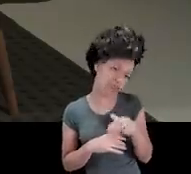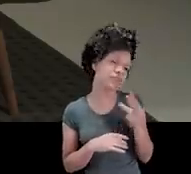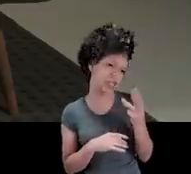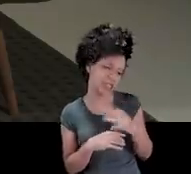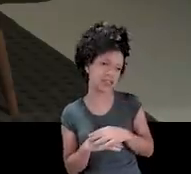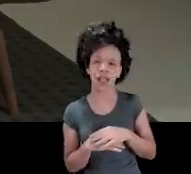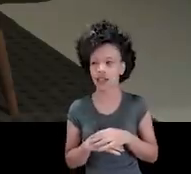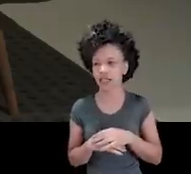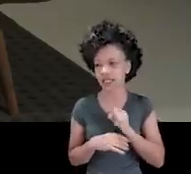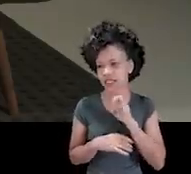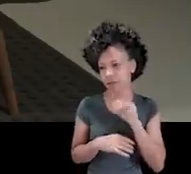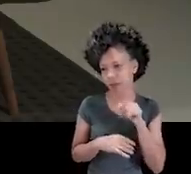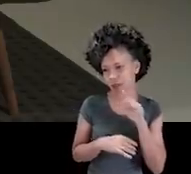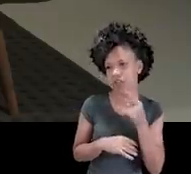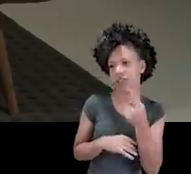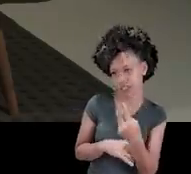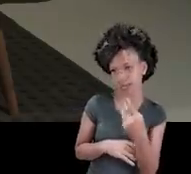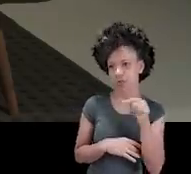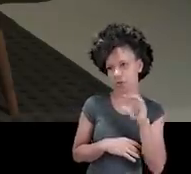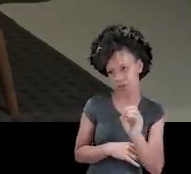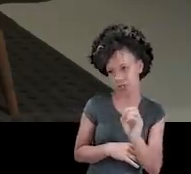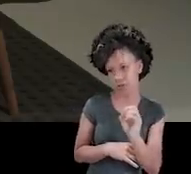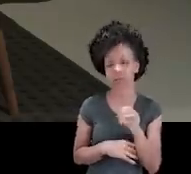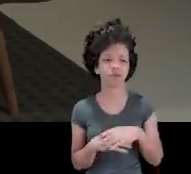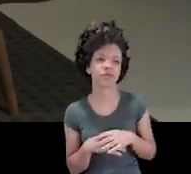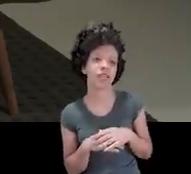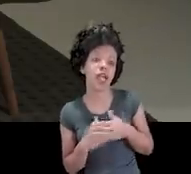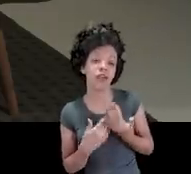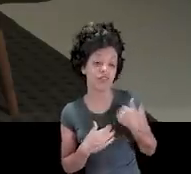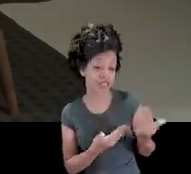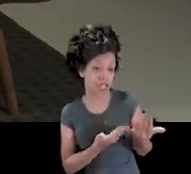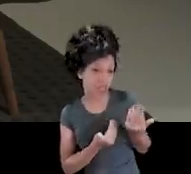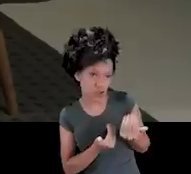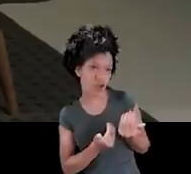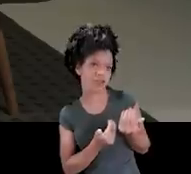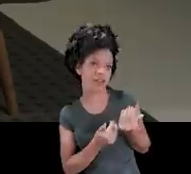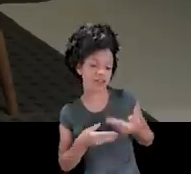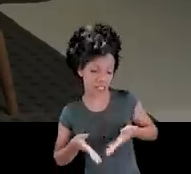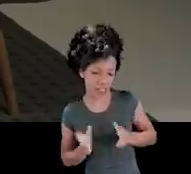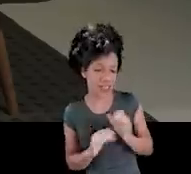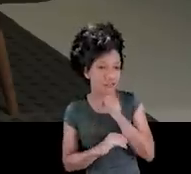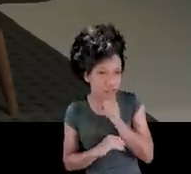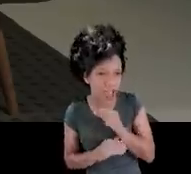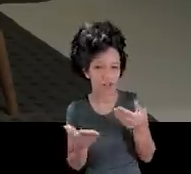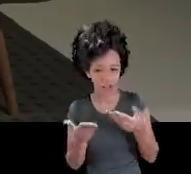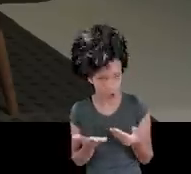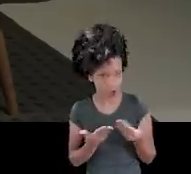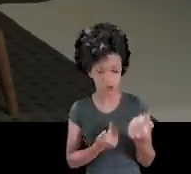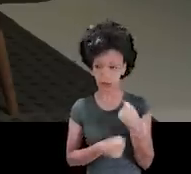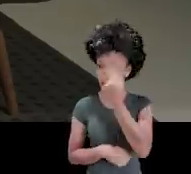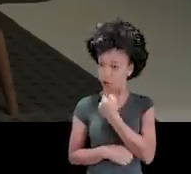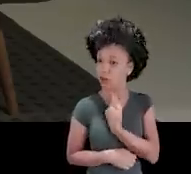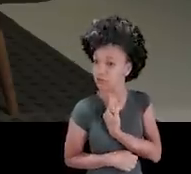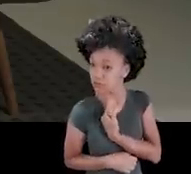Sebastião é 3.0. Não, veja que eu tô cada dia mais jovem. Você tá cada vez mais... É o seu Benjamin Button. Você vai diminuindo... Exatamente. É verdade. Não, olha bem pra mim.